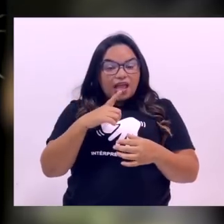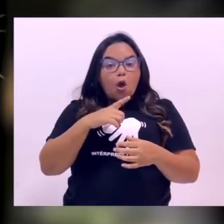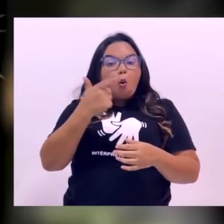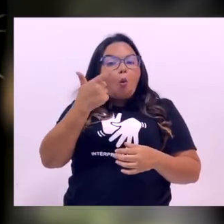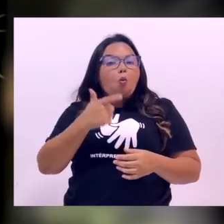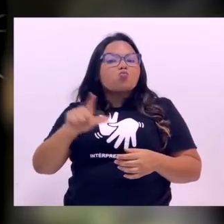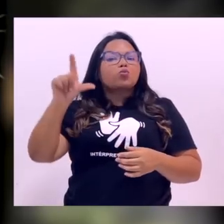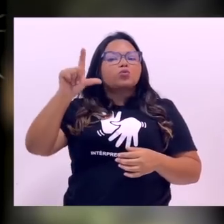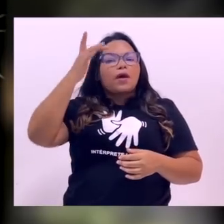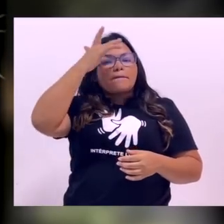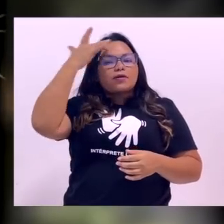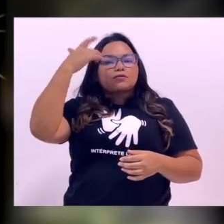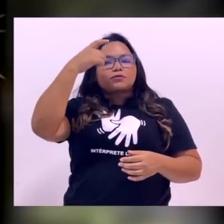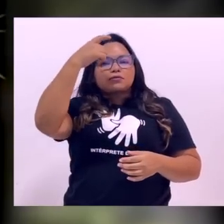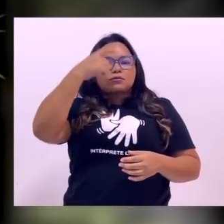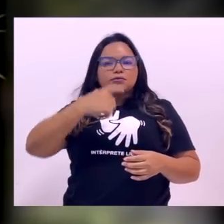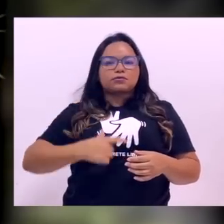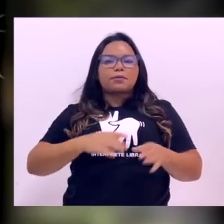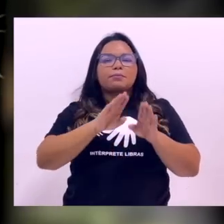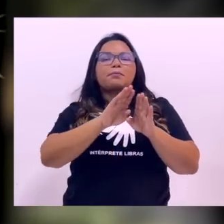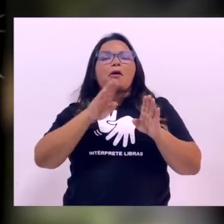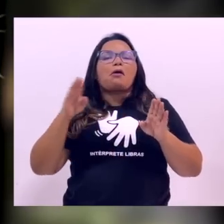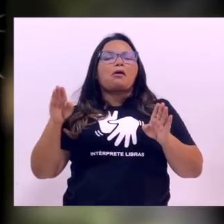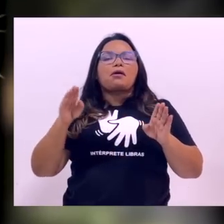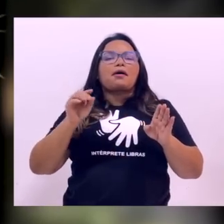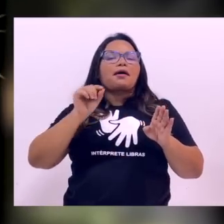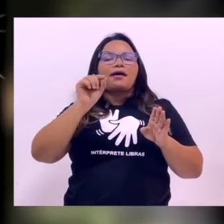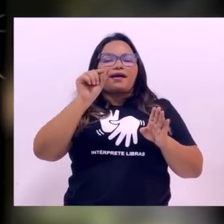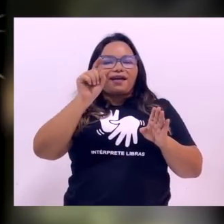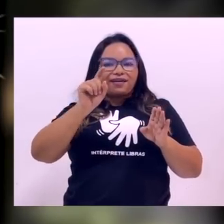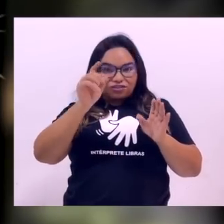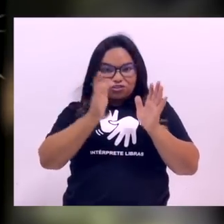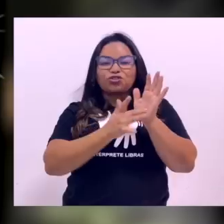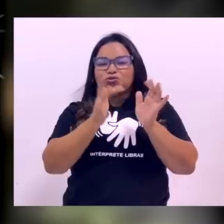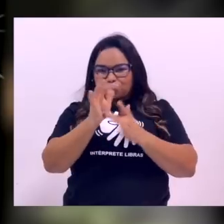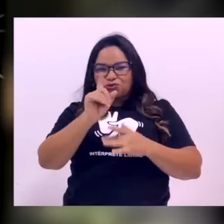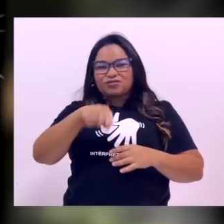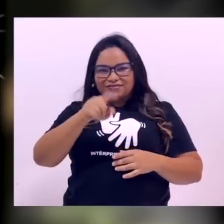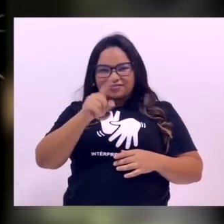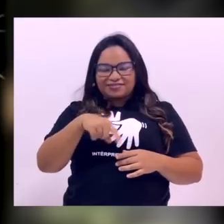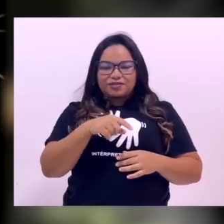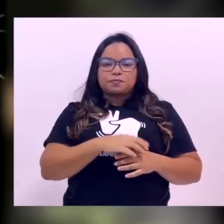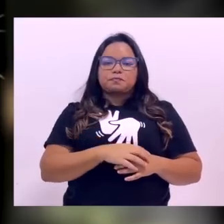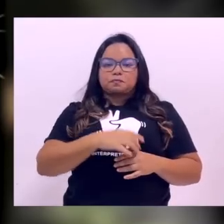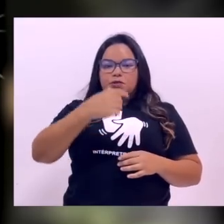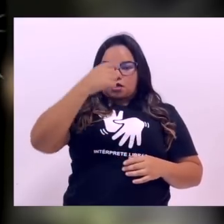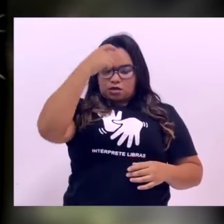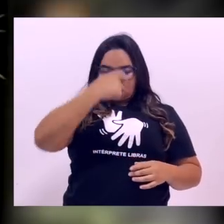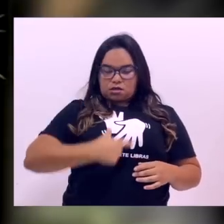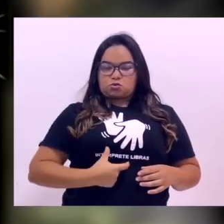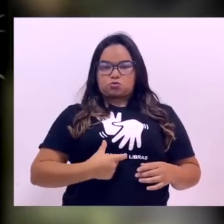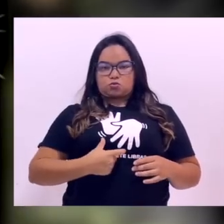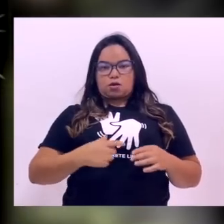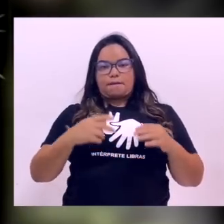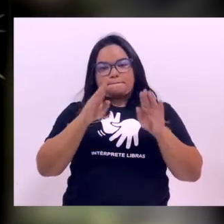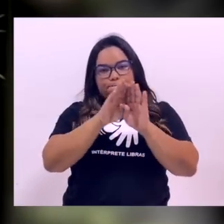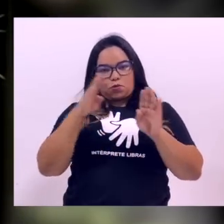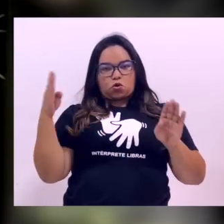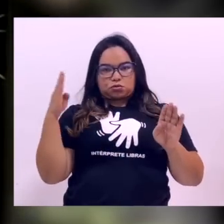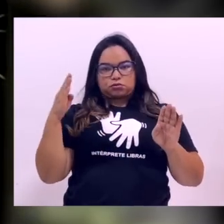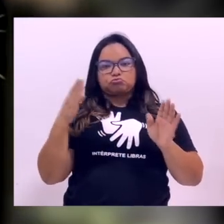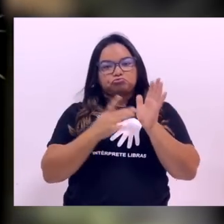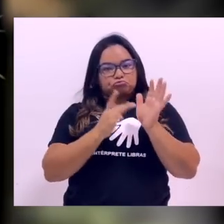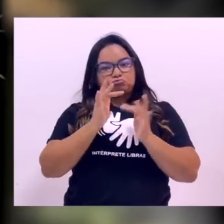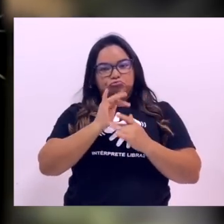Bíblia diz que há mais alguém que se chama a si mesmo de porta. E esse alguém é Jesus. Eu sou a